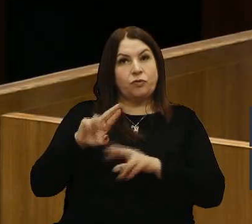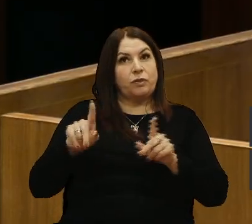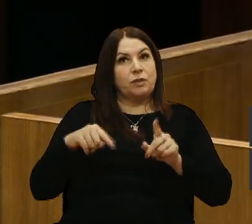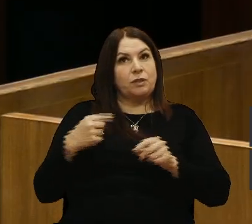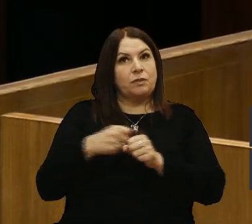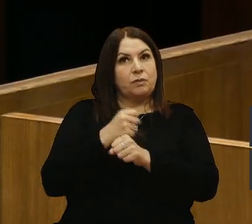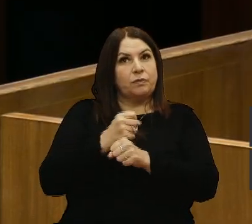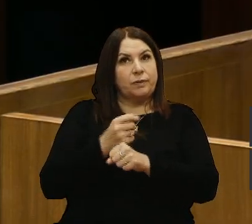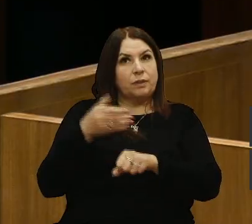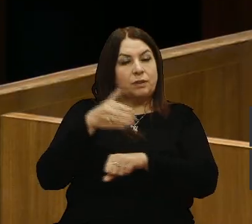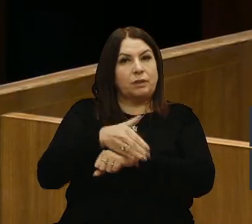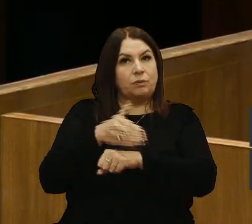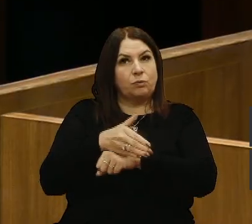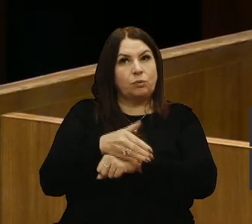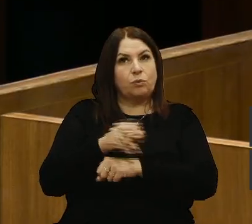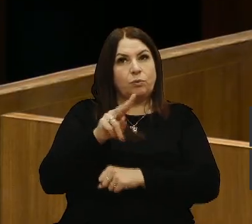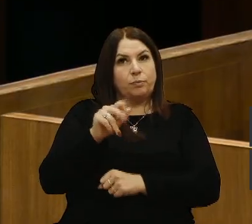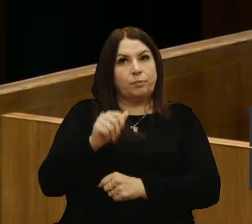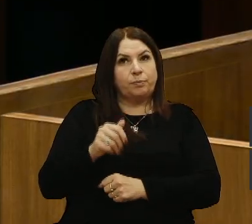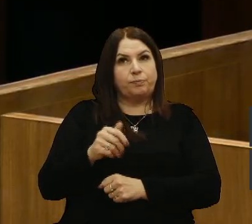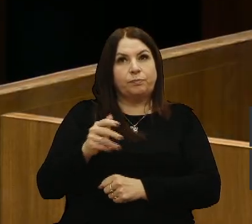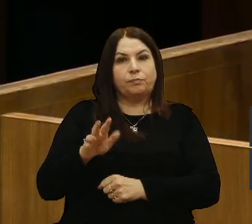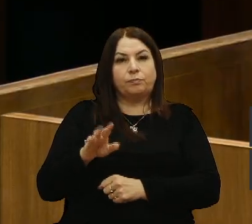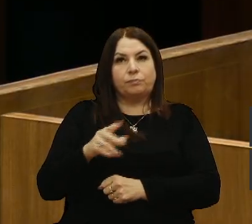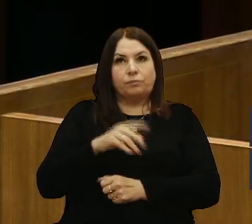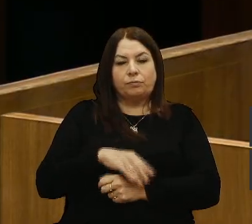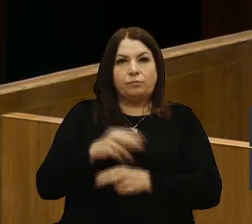faz anos que não entra numa UPA, só para